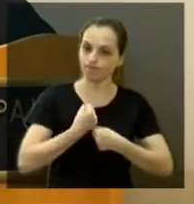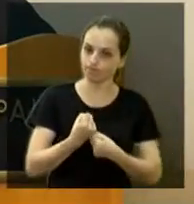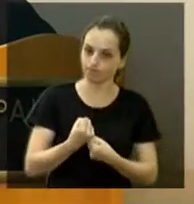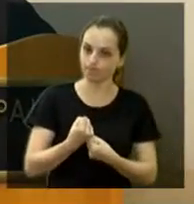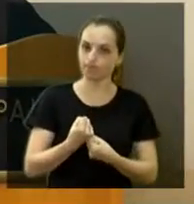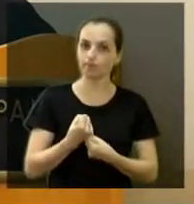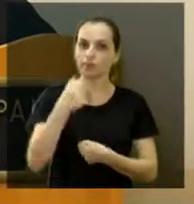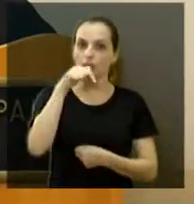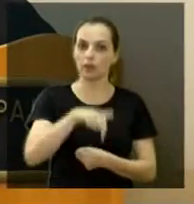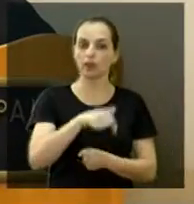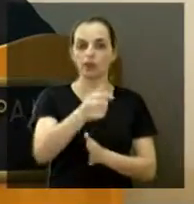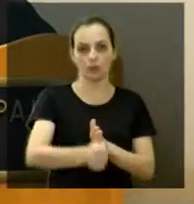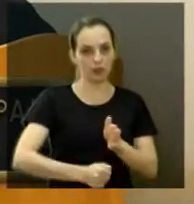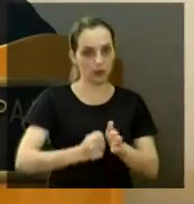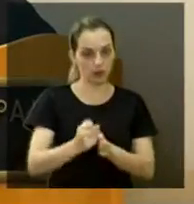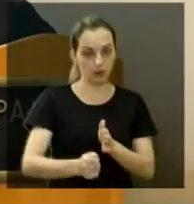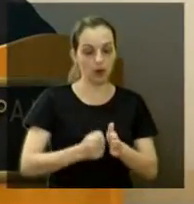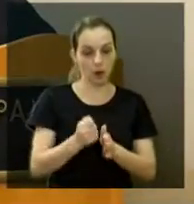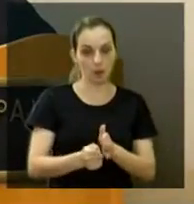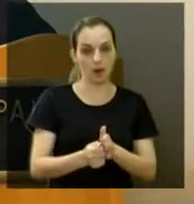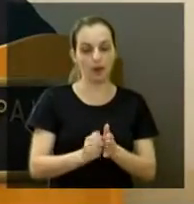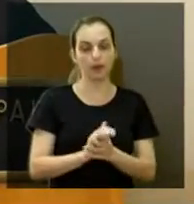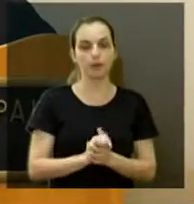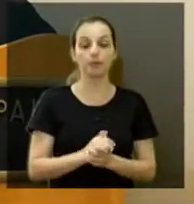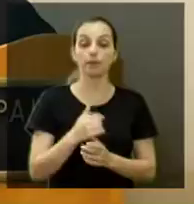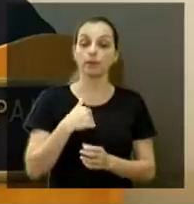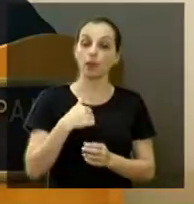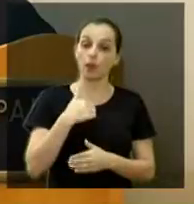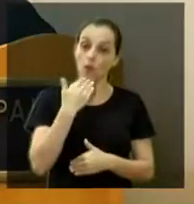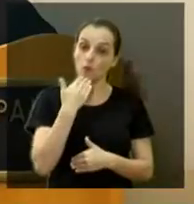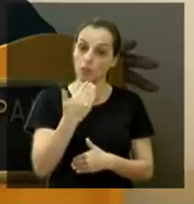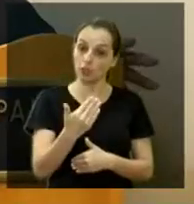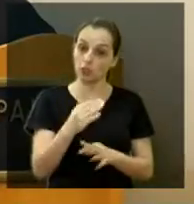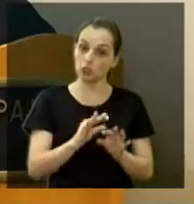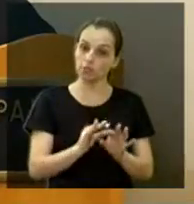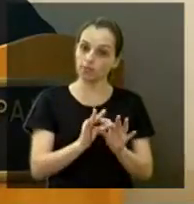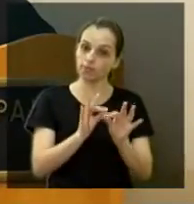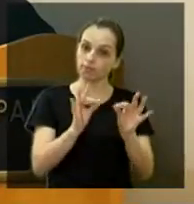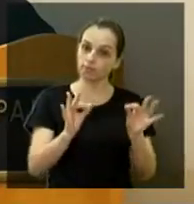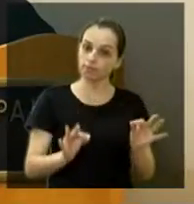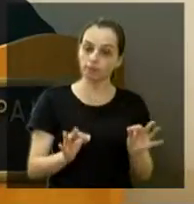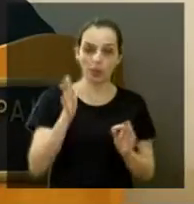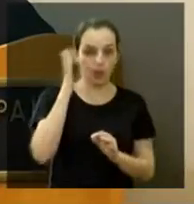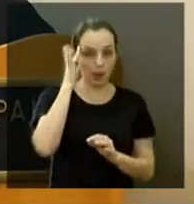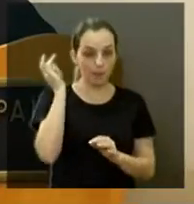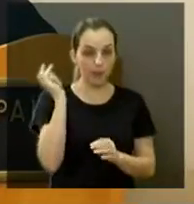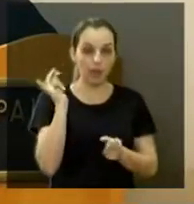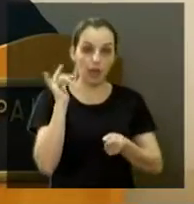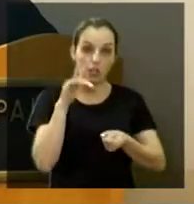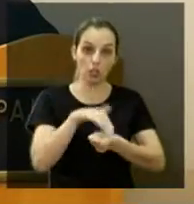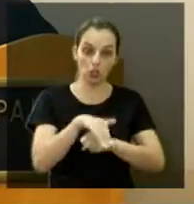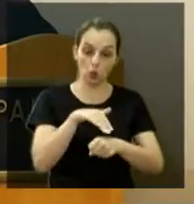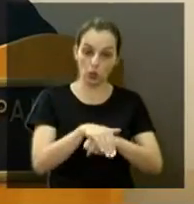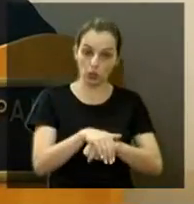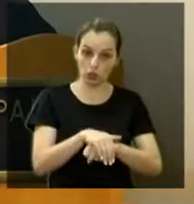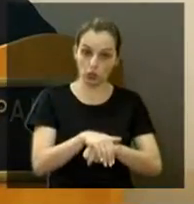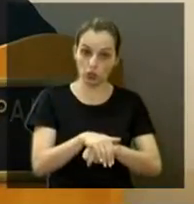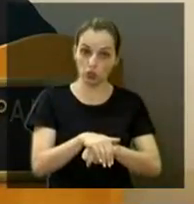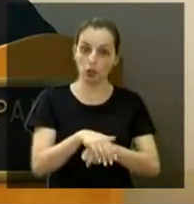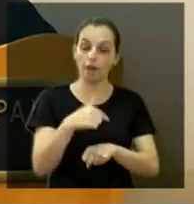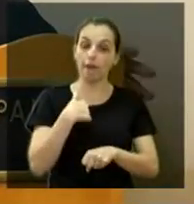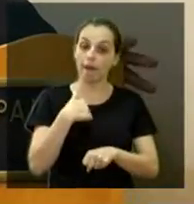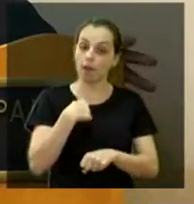nessa cidade. Então, eu venho aqui humildemente pedir, né, para ir amanhã às 9 horas. Estou lá também acompanhando o